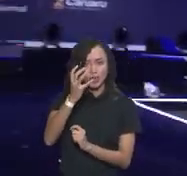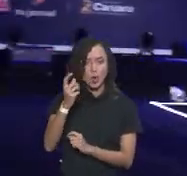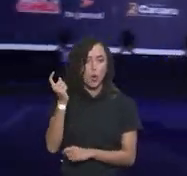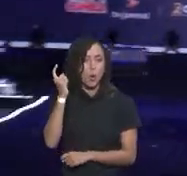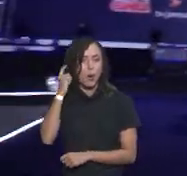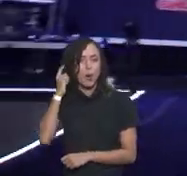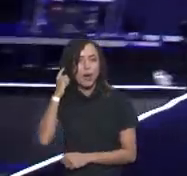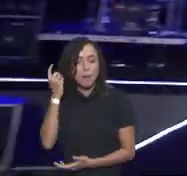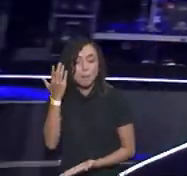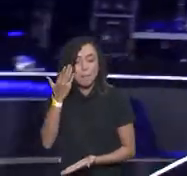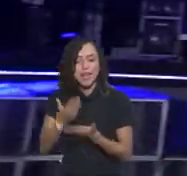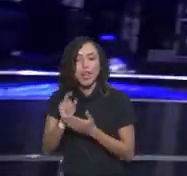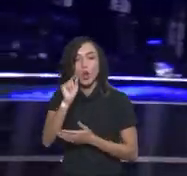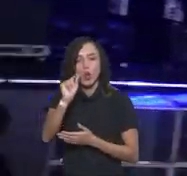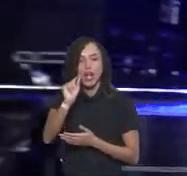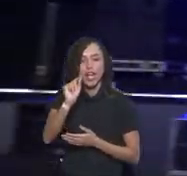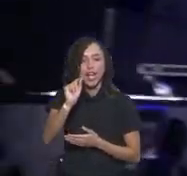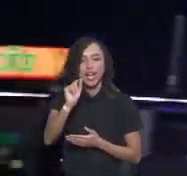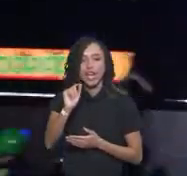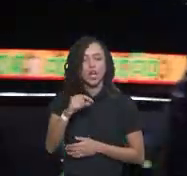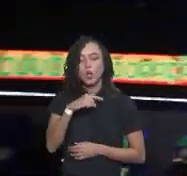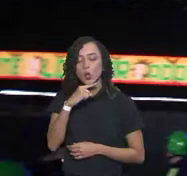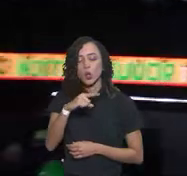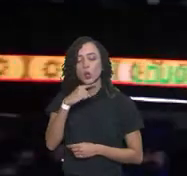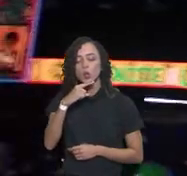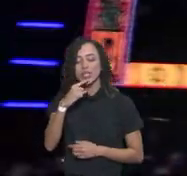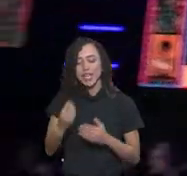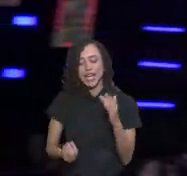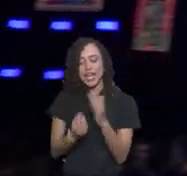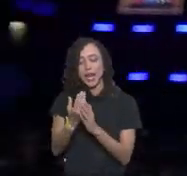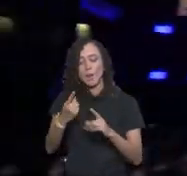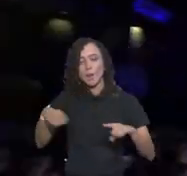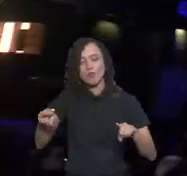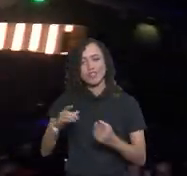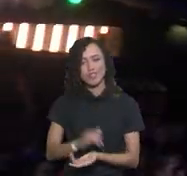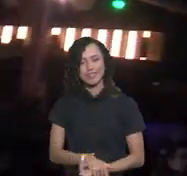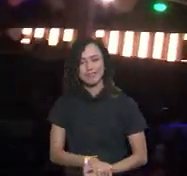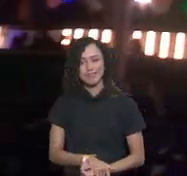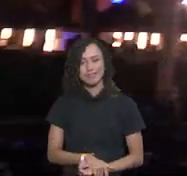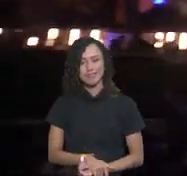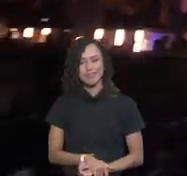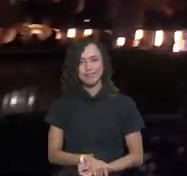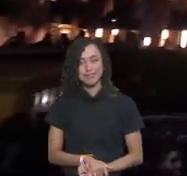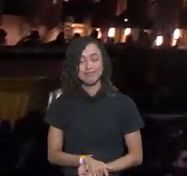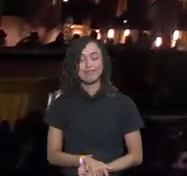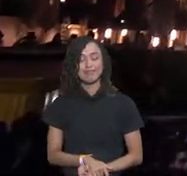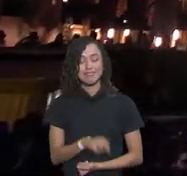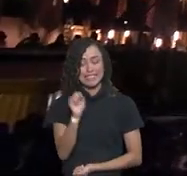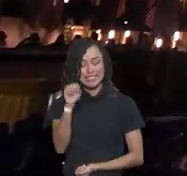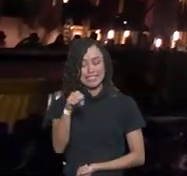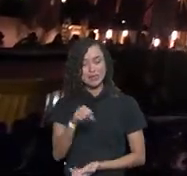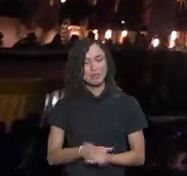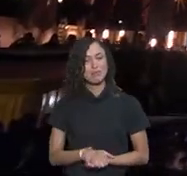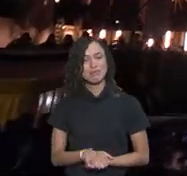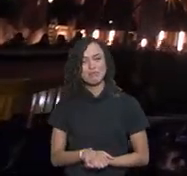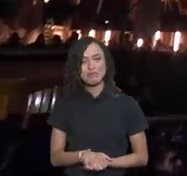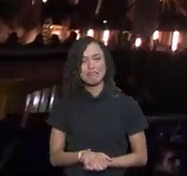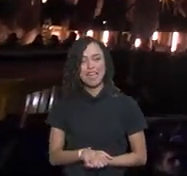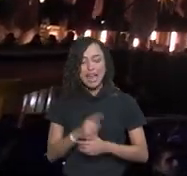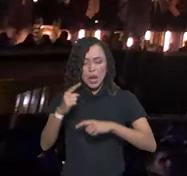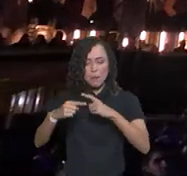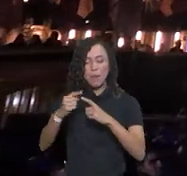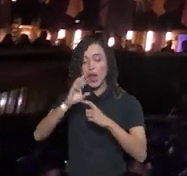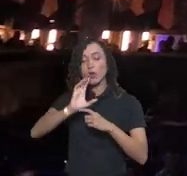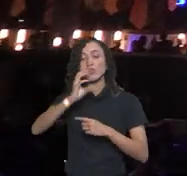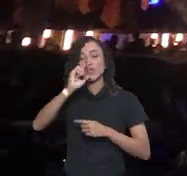produzir parei de fazer tudo até que Deus me chamou de volta e disse lembra daquele lugar lembra daquele